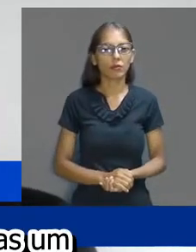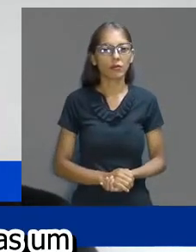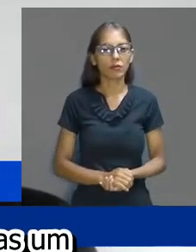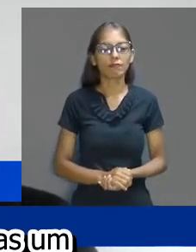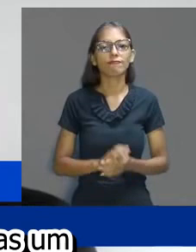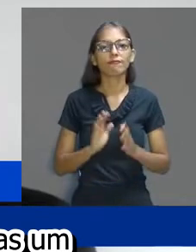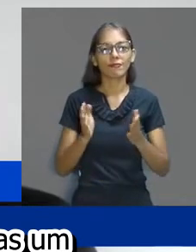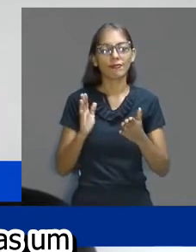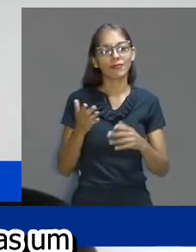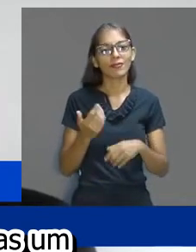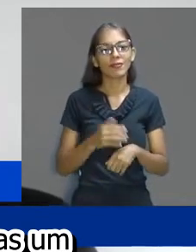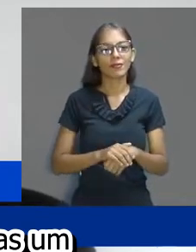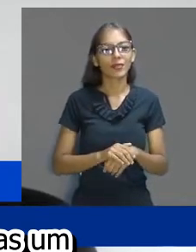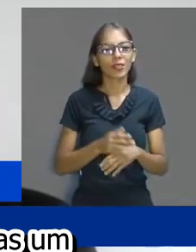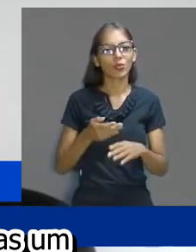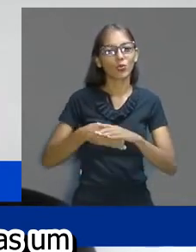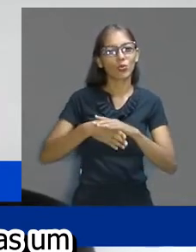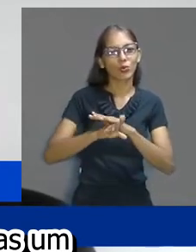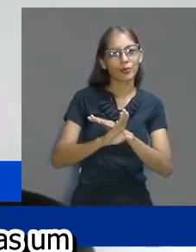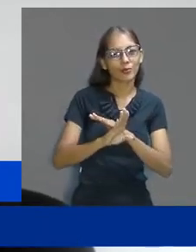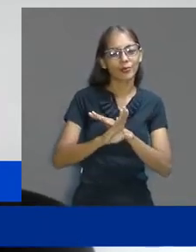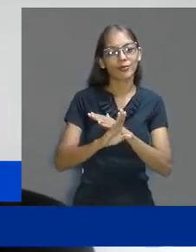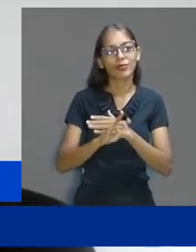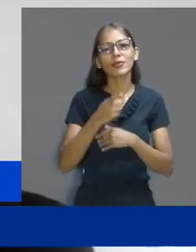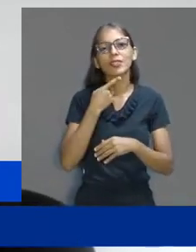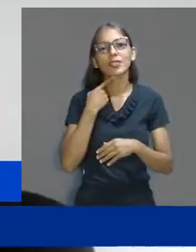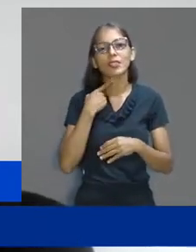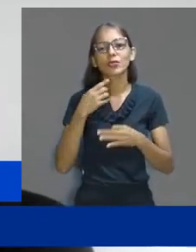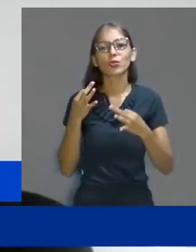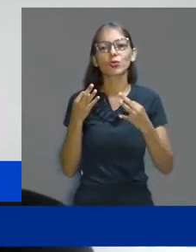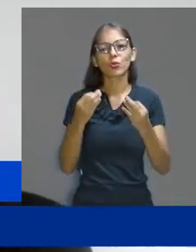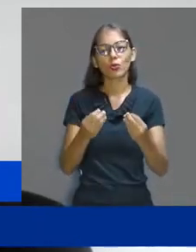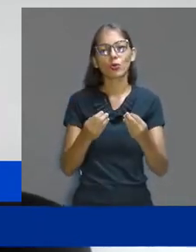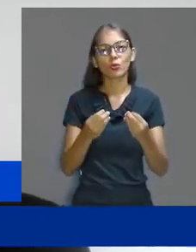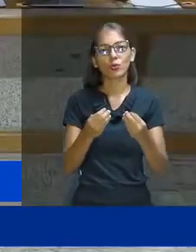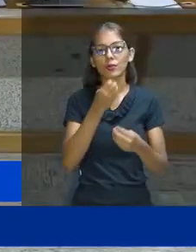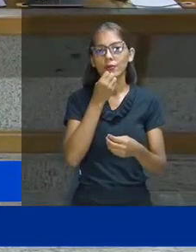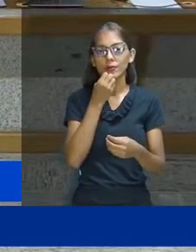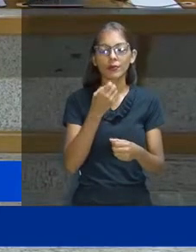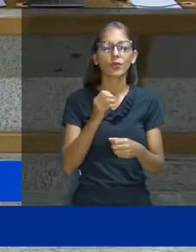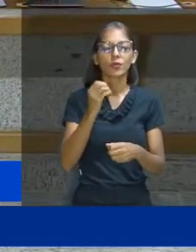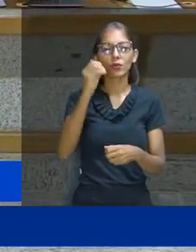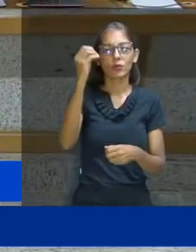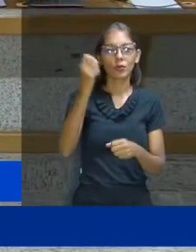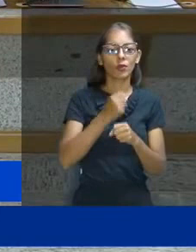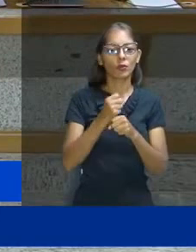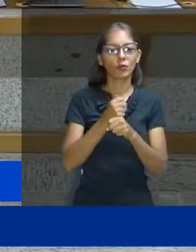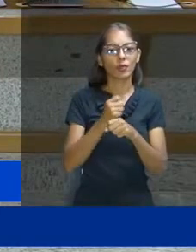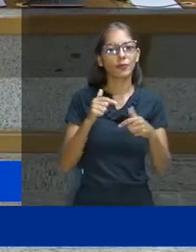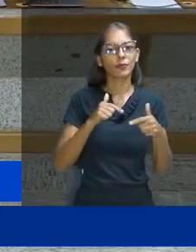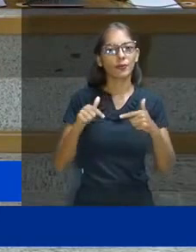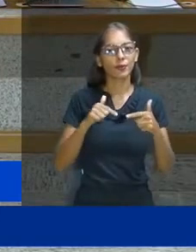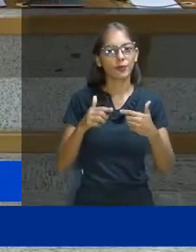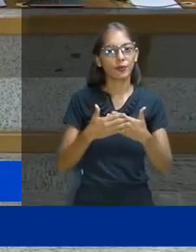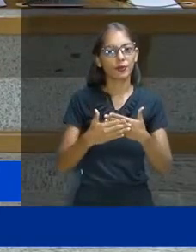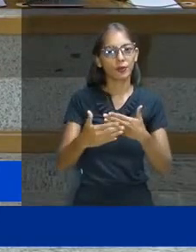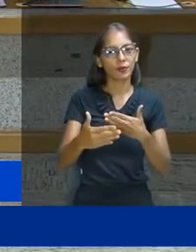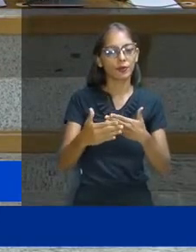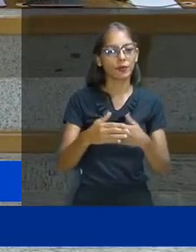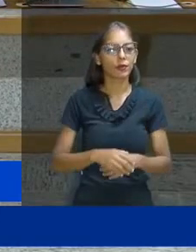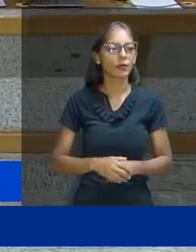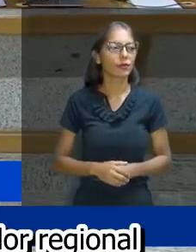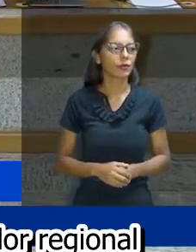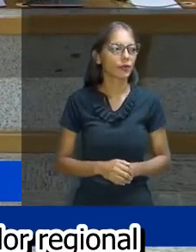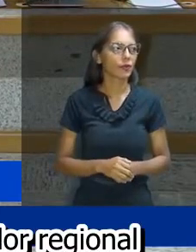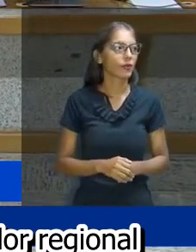já é de costume. Desejo a todos os colegas um ótimo ano de trabalho. Perfeito. Doutor Paulo Madeira. Foco